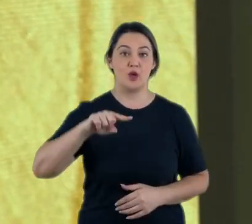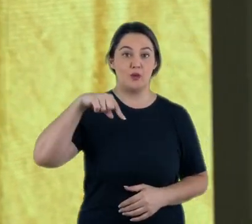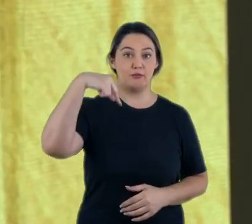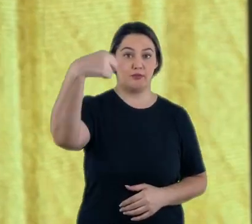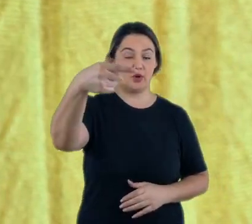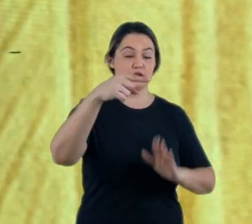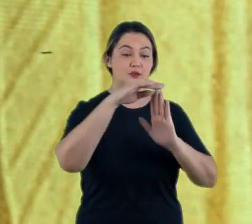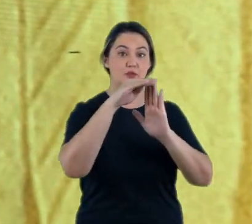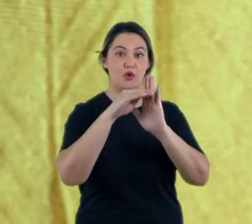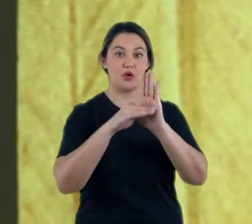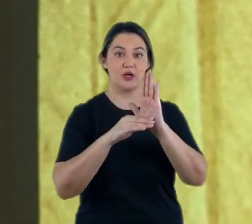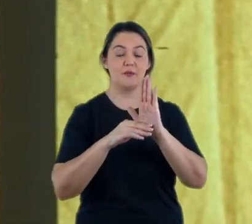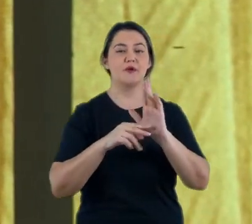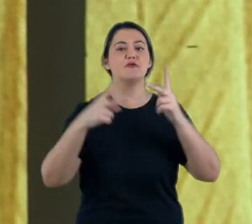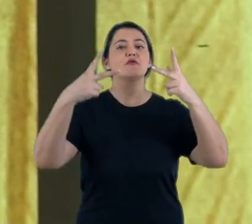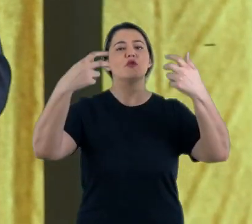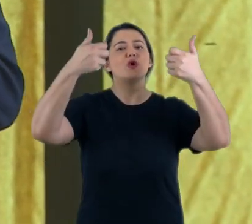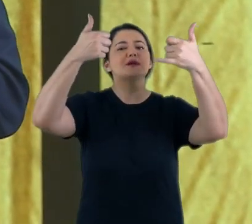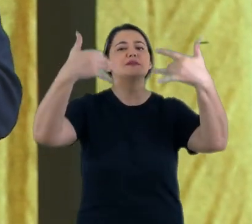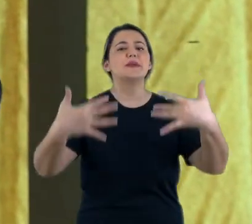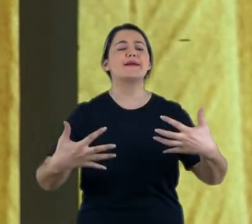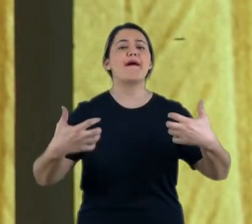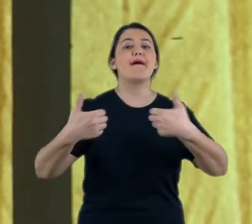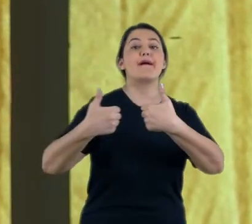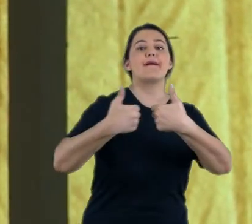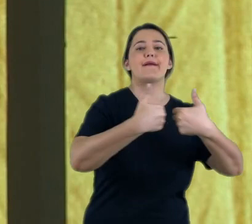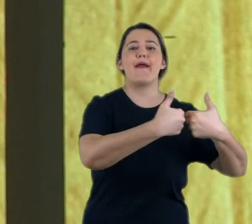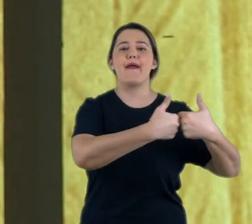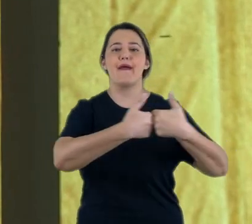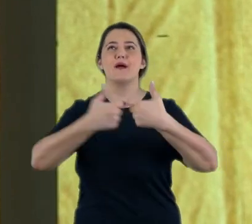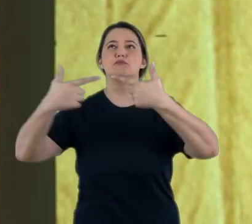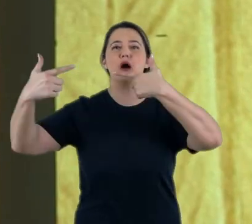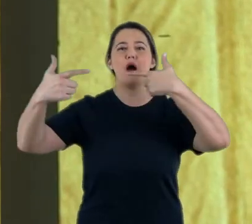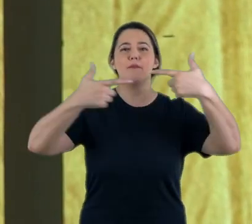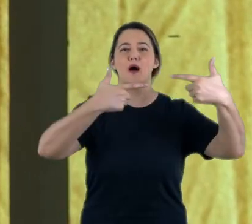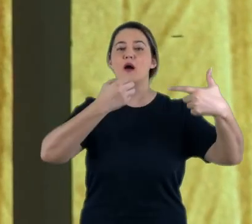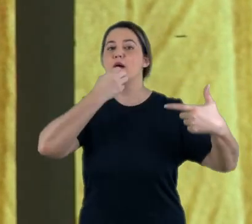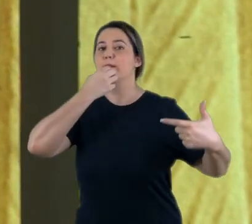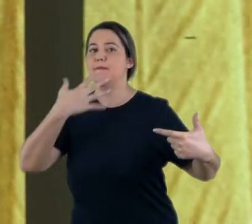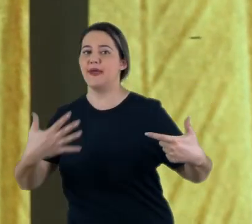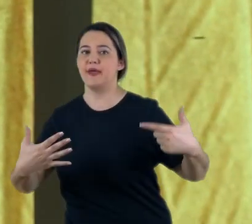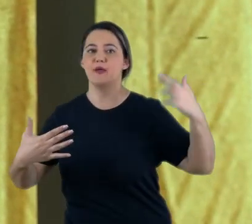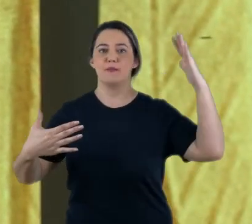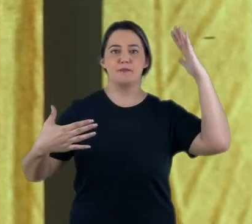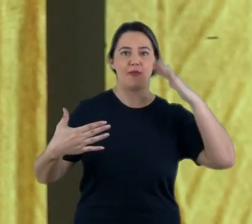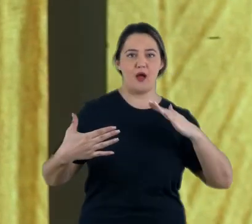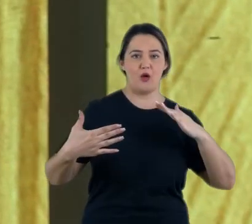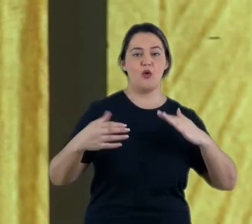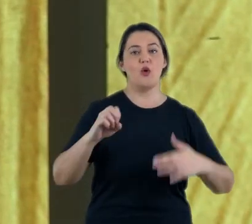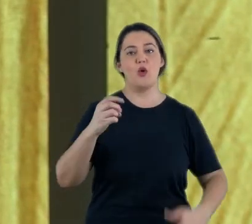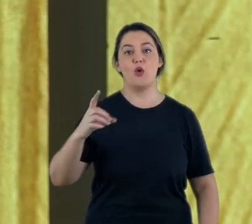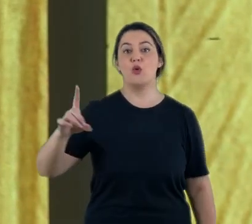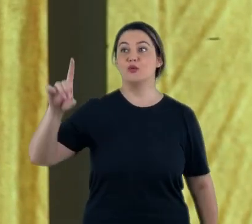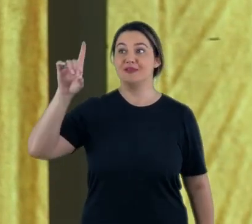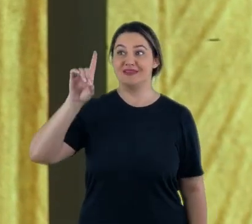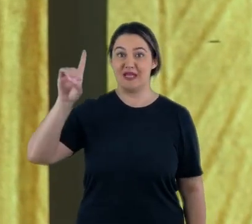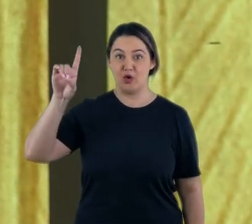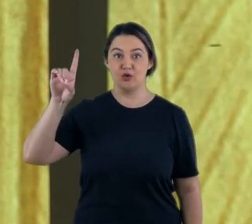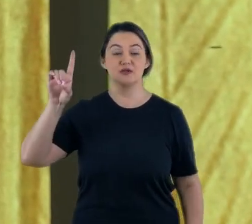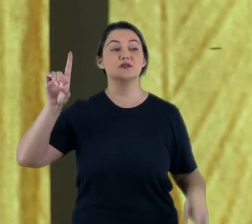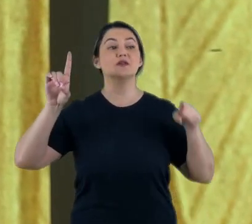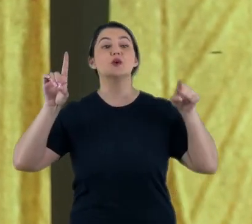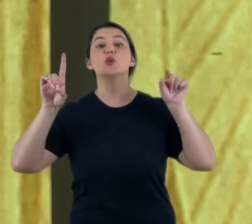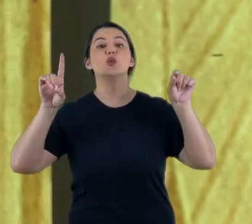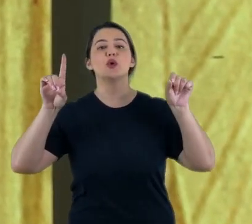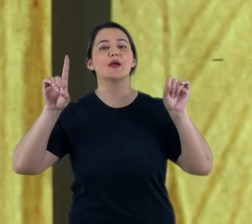revelar um pouco a guerra cósmica do bem contra o mal, ou de acordo com a simbologia, entre Deus e um pequeno chifre,